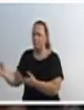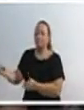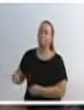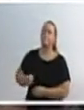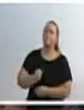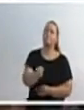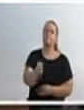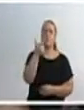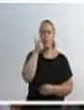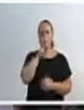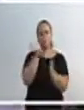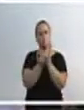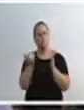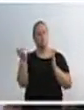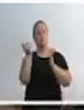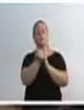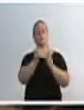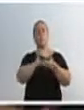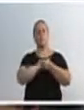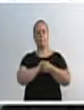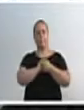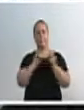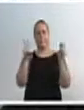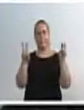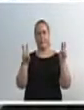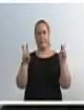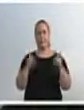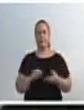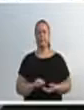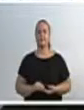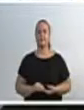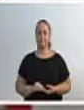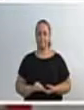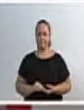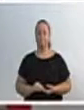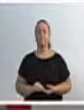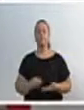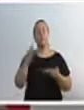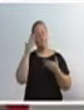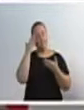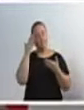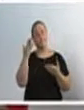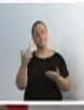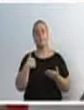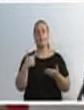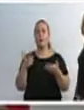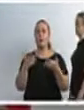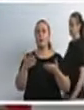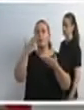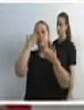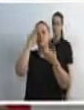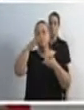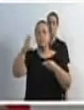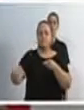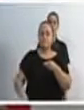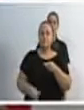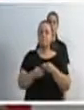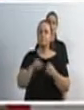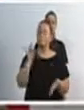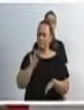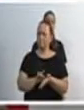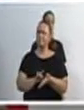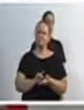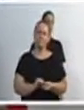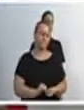nossa região. Mas parabéns pelo seu tema. Obrigado. Eu quero agradecer a sua parte. Sem dúvida, nós vamos